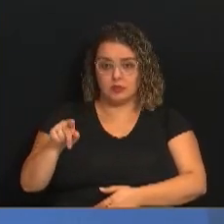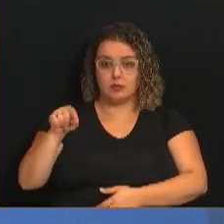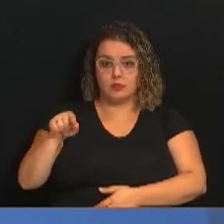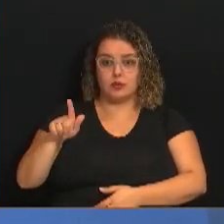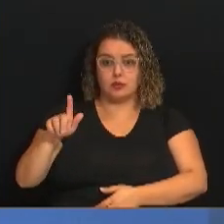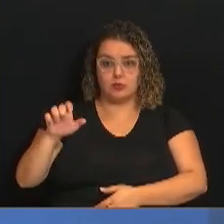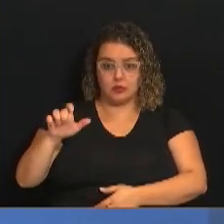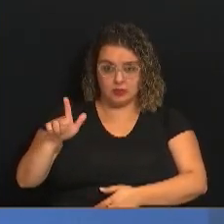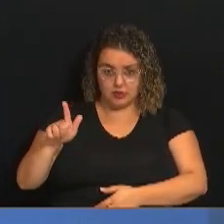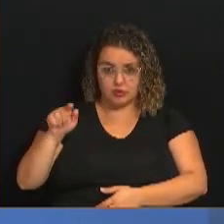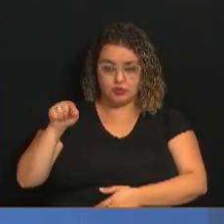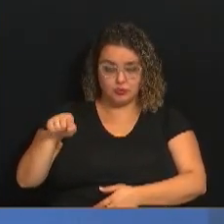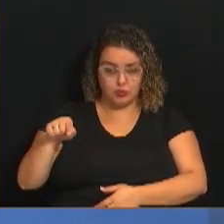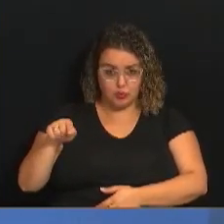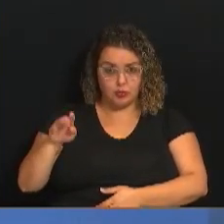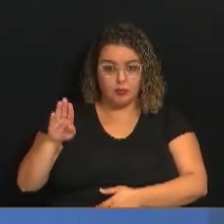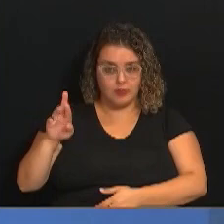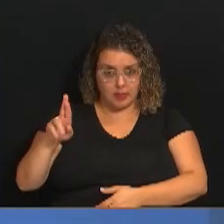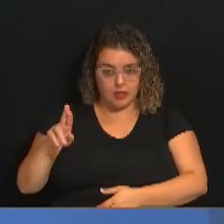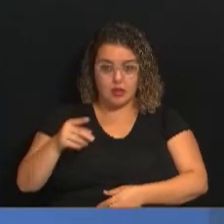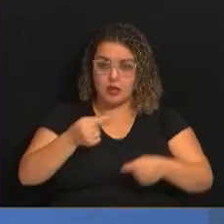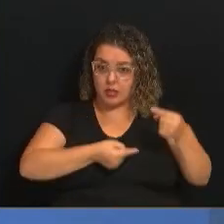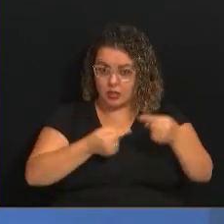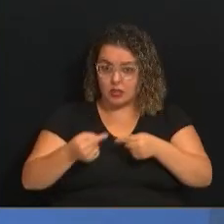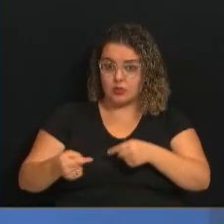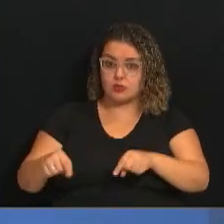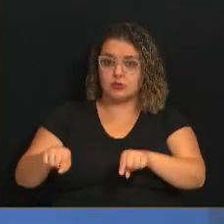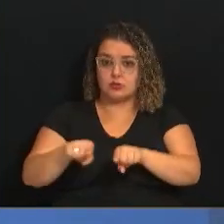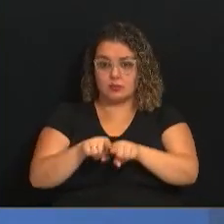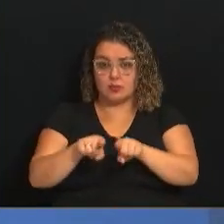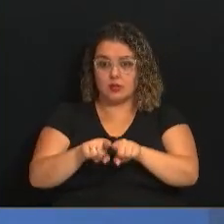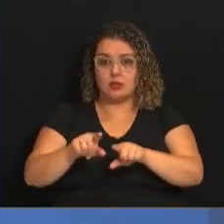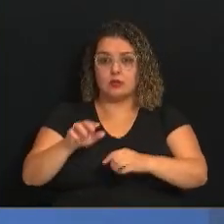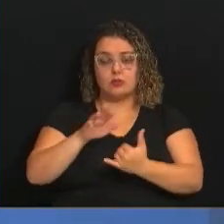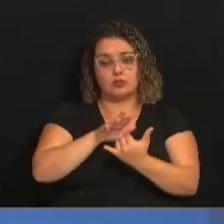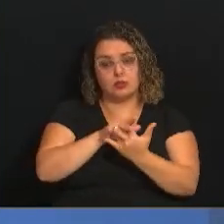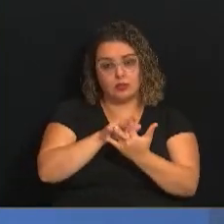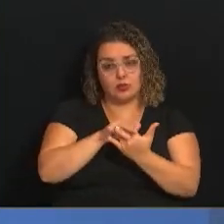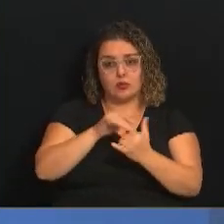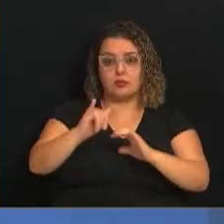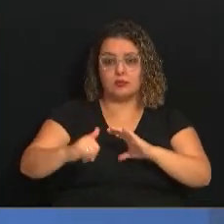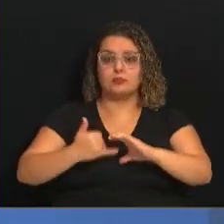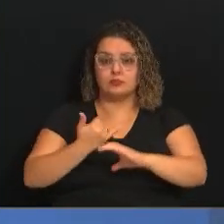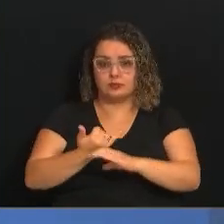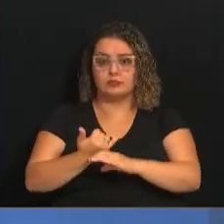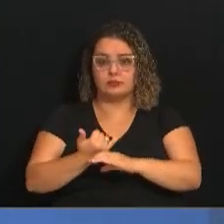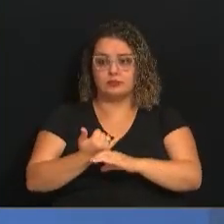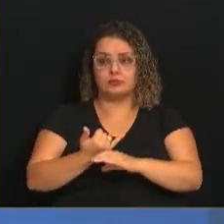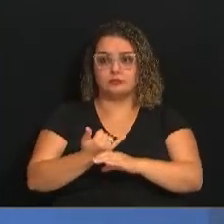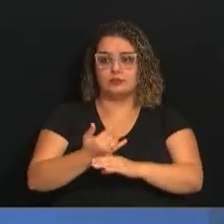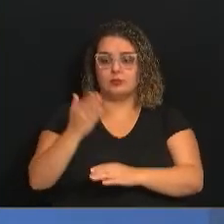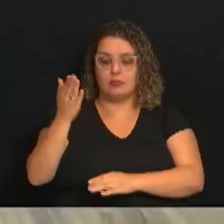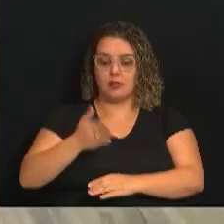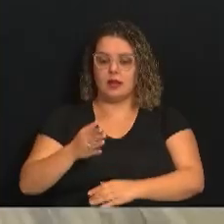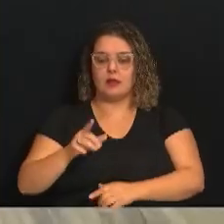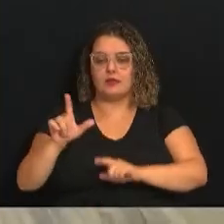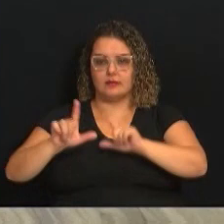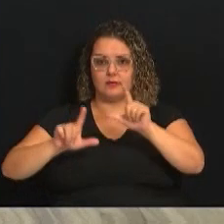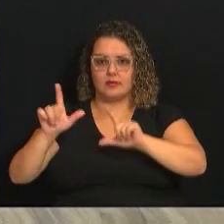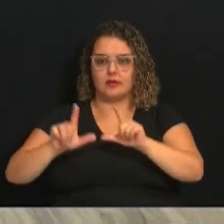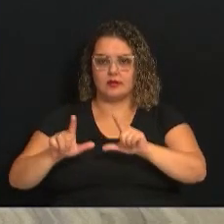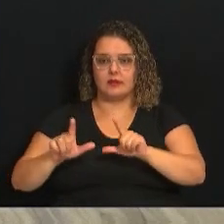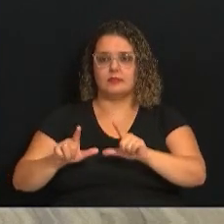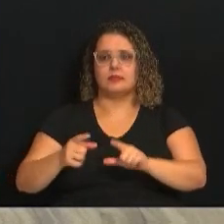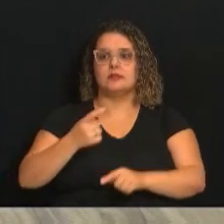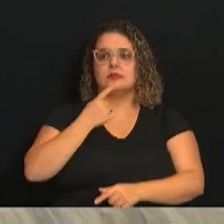www.campinas.sp.leg.br e a discussão completa também está no canal da TV Câmara Campinas no YouTube, youtube.com/TV Câmara Campinas. Hora